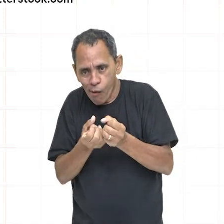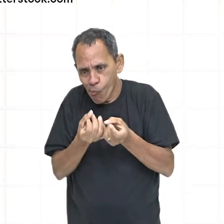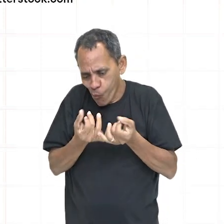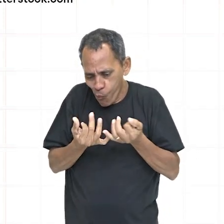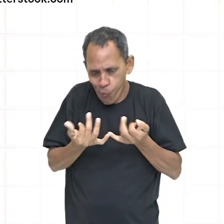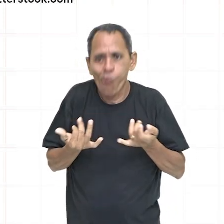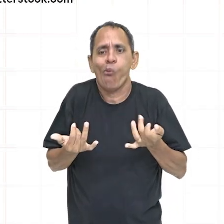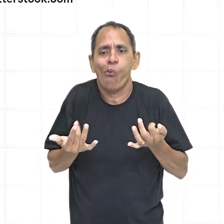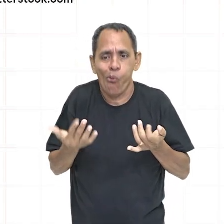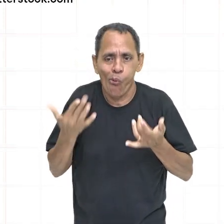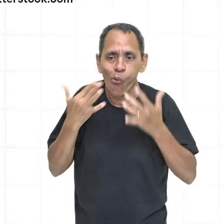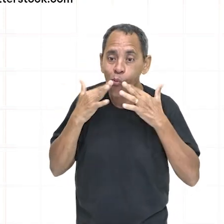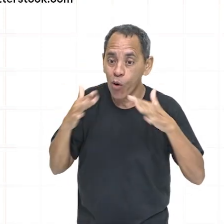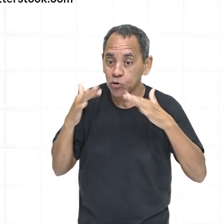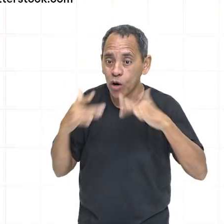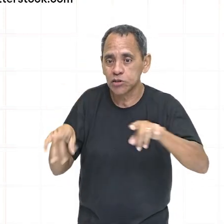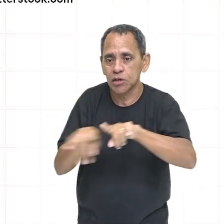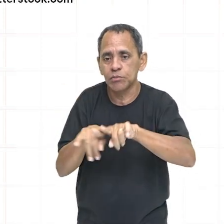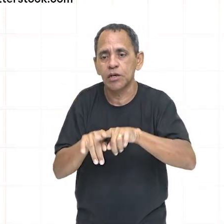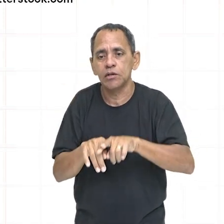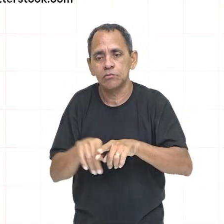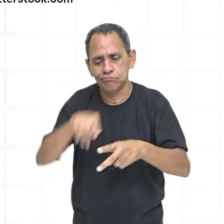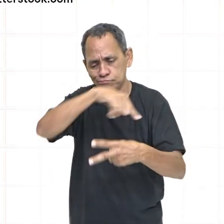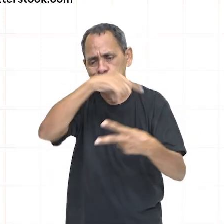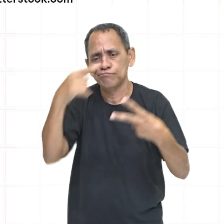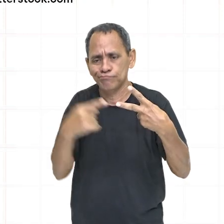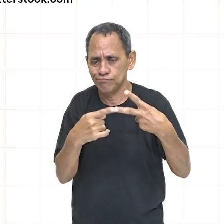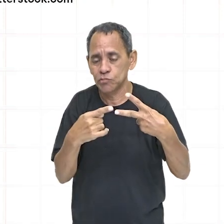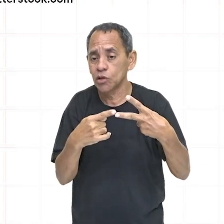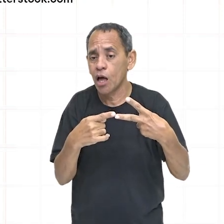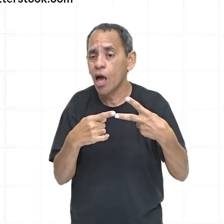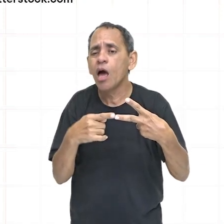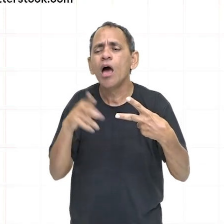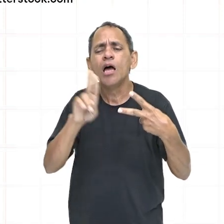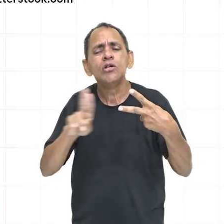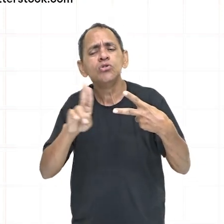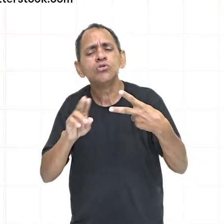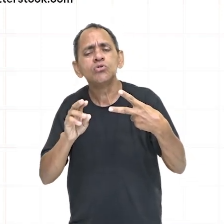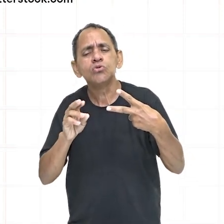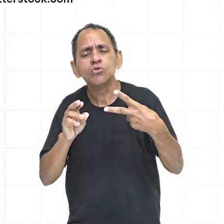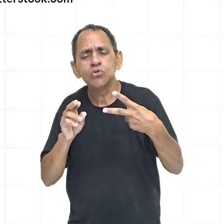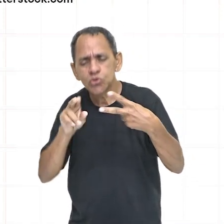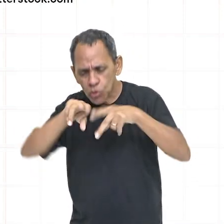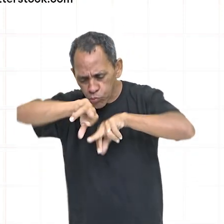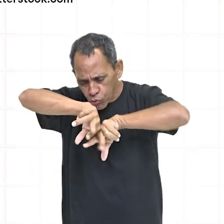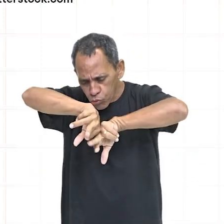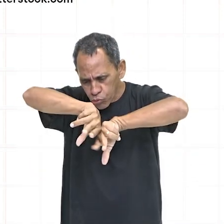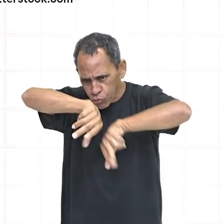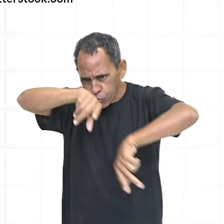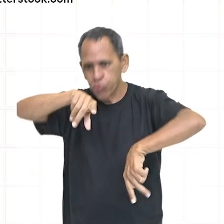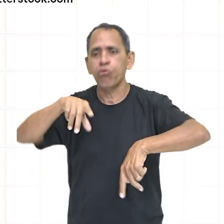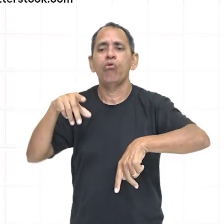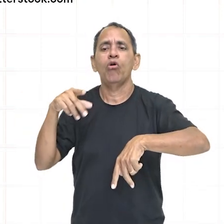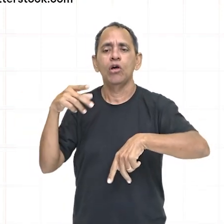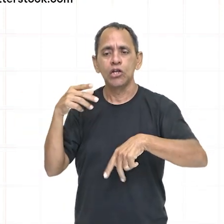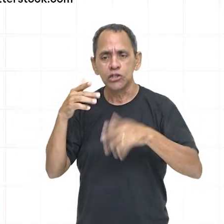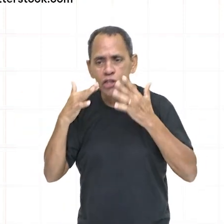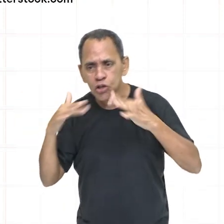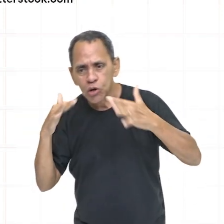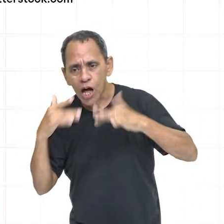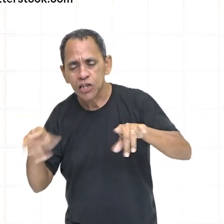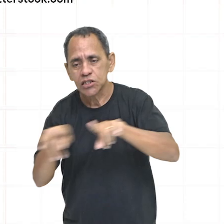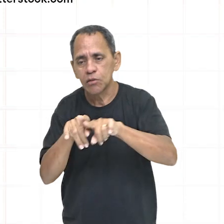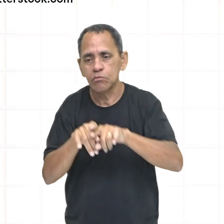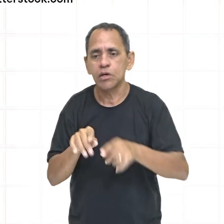principalmente petróleo e carvão mineral. Mas sobre esses dois recursos naturais, a gente tem que falar que a produção